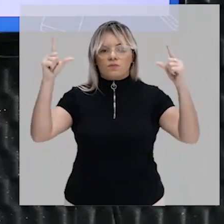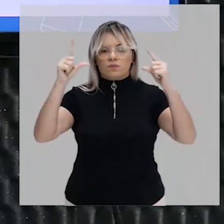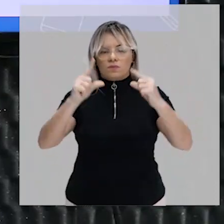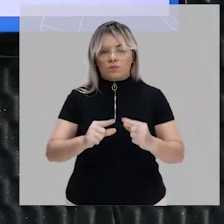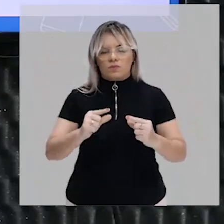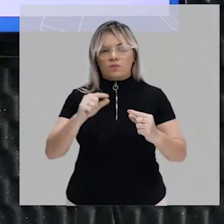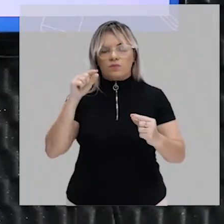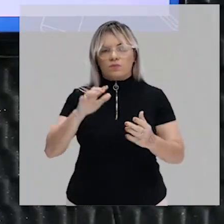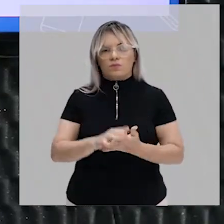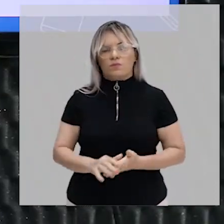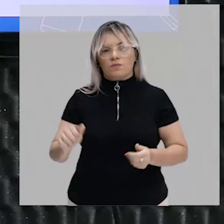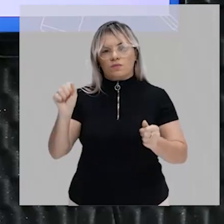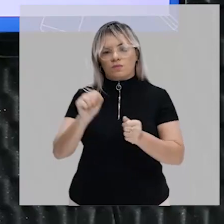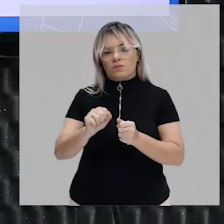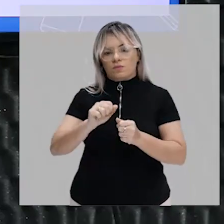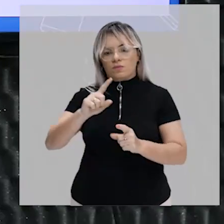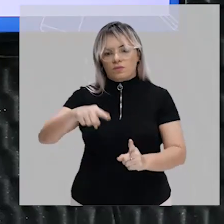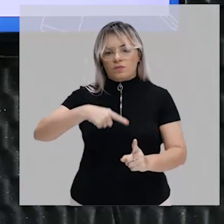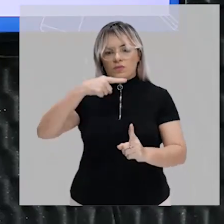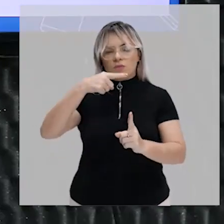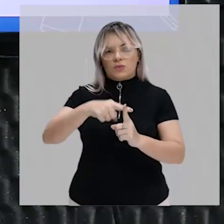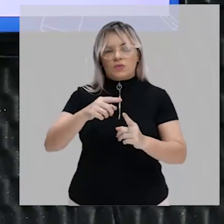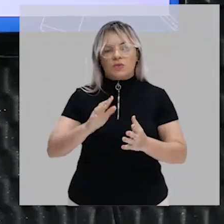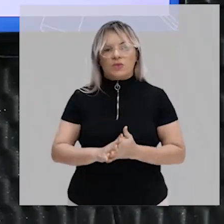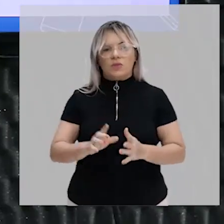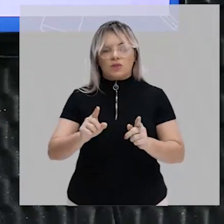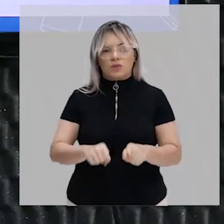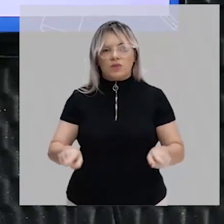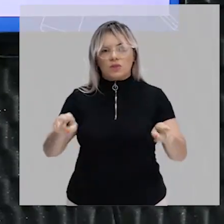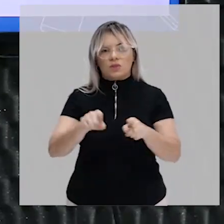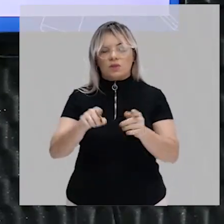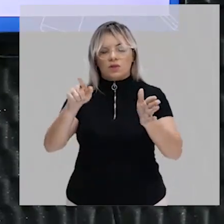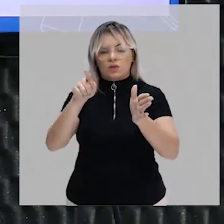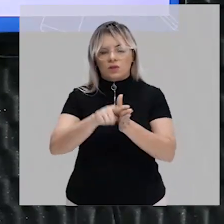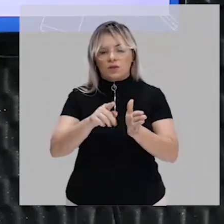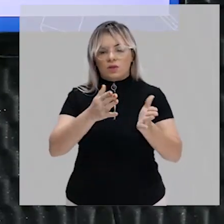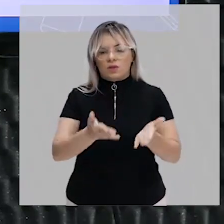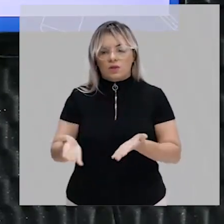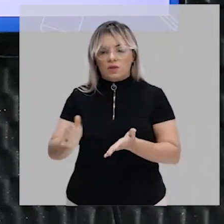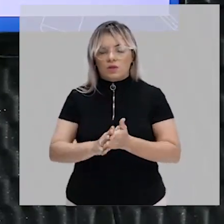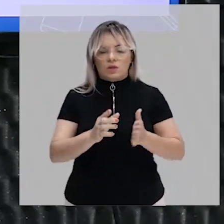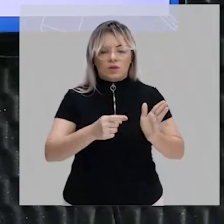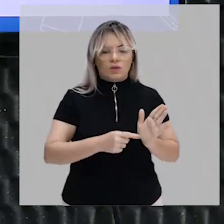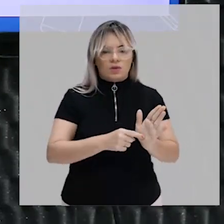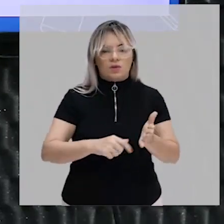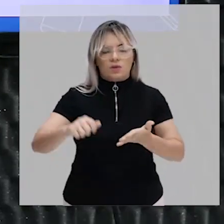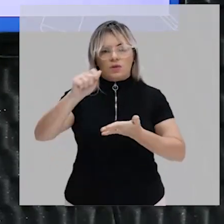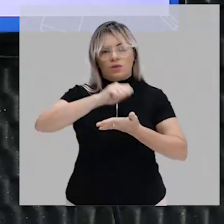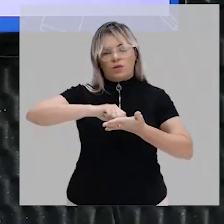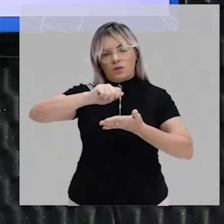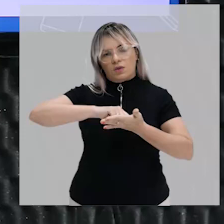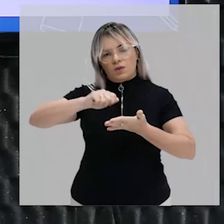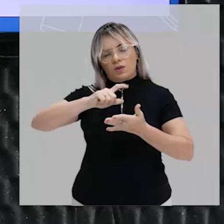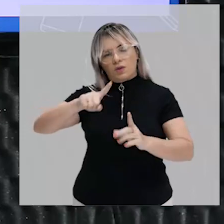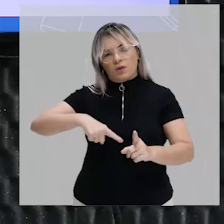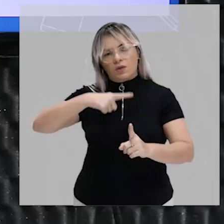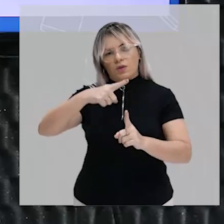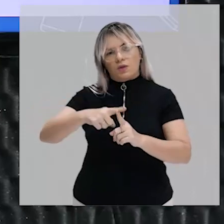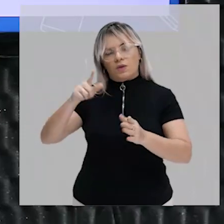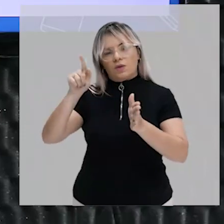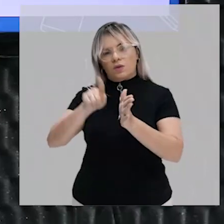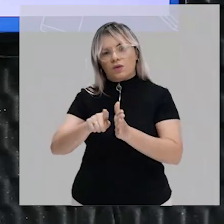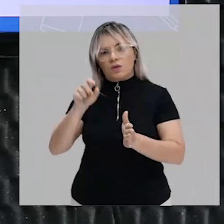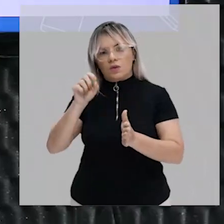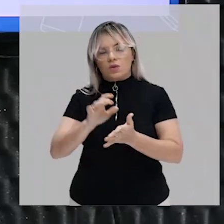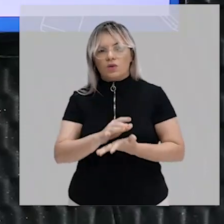a você fazer adições e subtrações. Veja que aqui, né, nessa escrita, eu fiz adição e subtração, mas só que